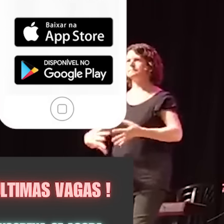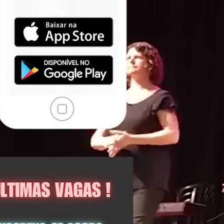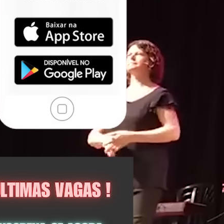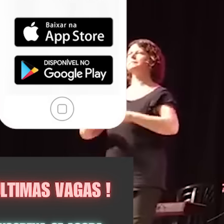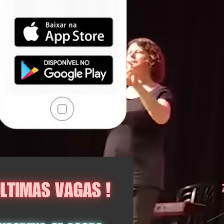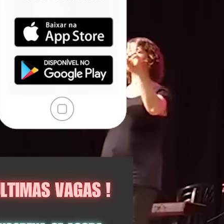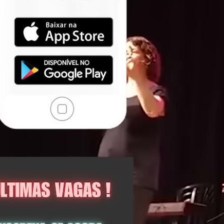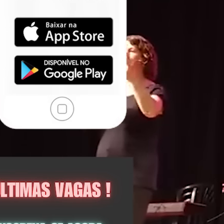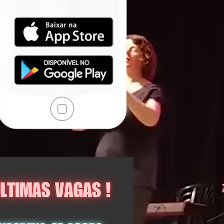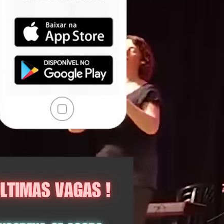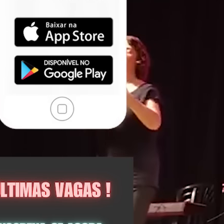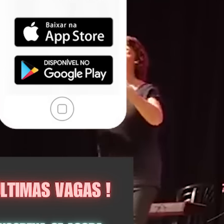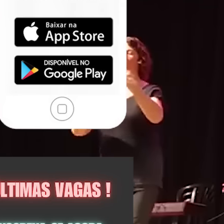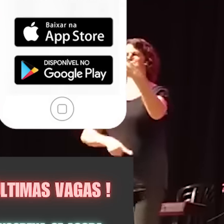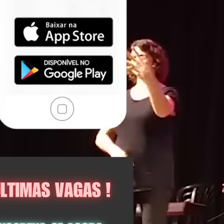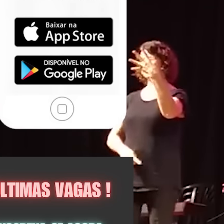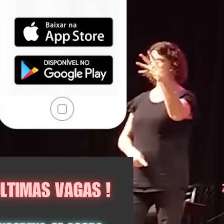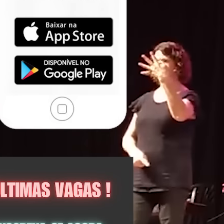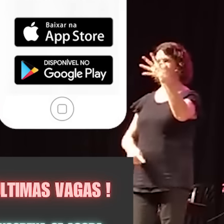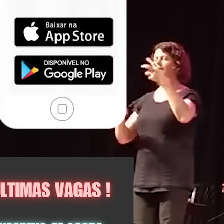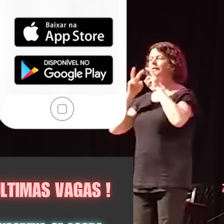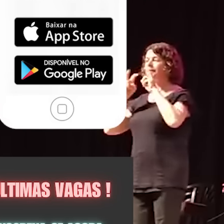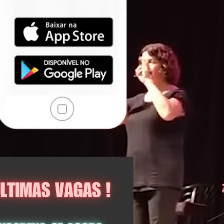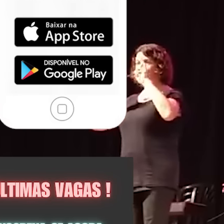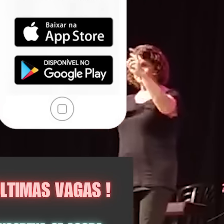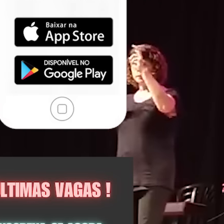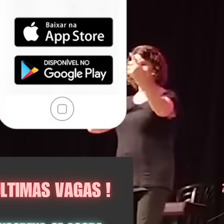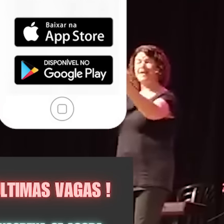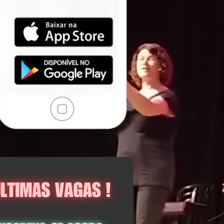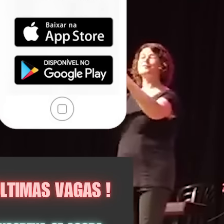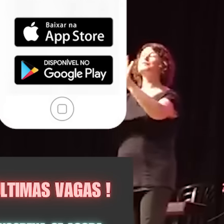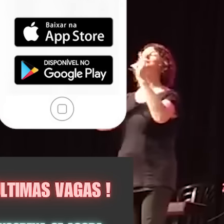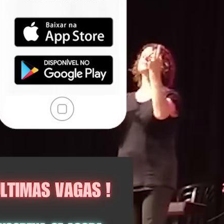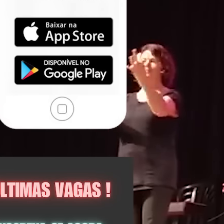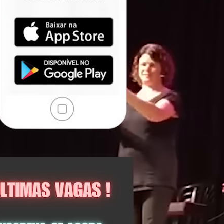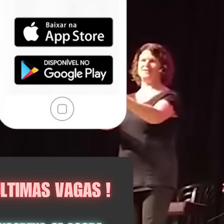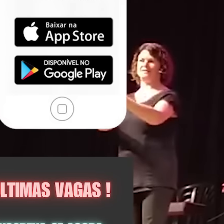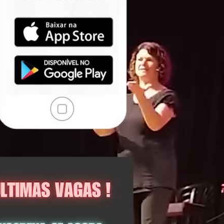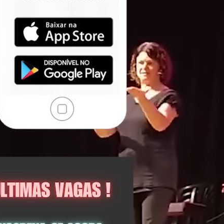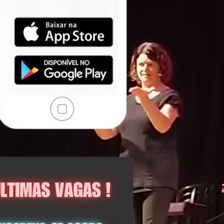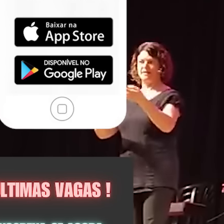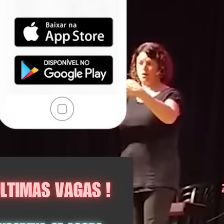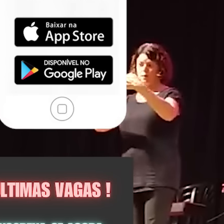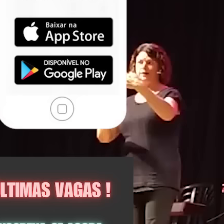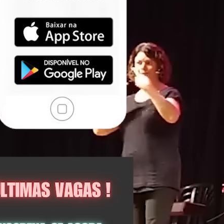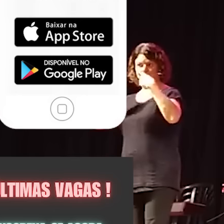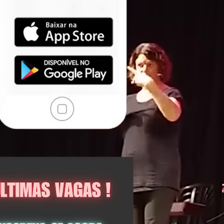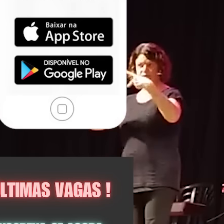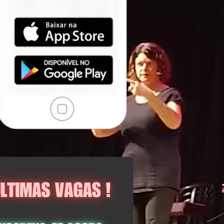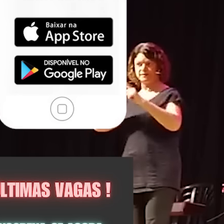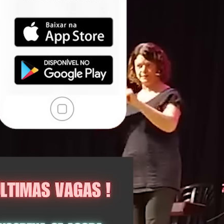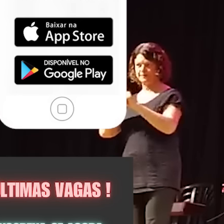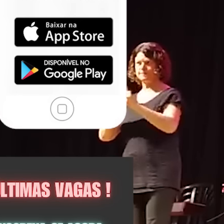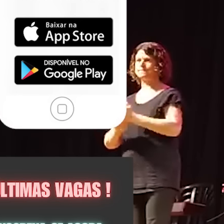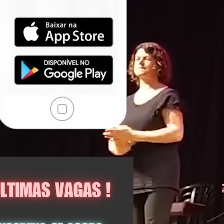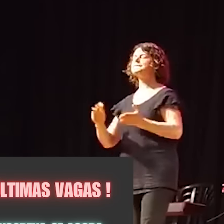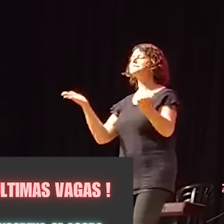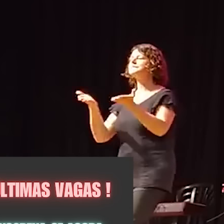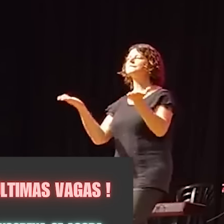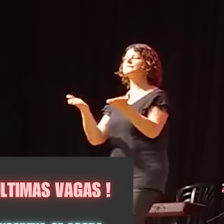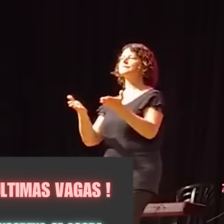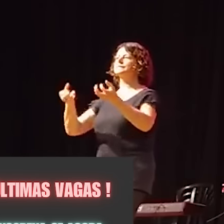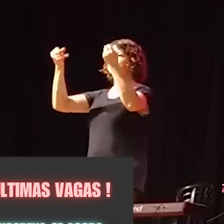quatro mensagens clamor pela família e hoje pode colocar para mim isso e hoje eu quero falar